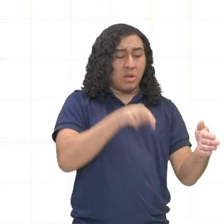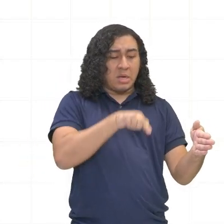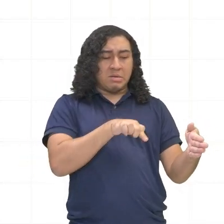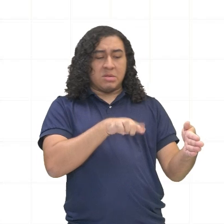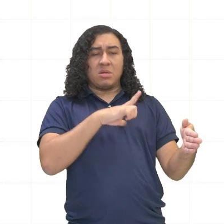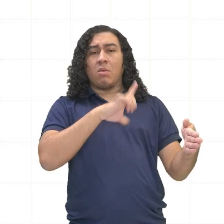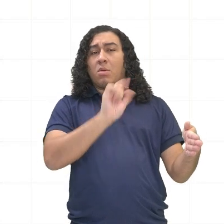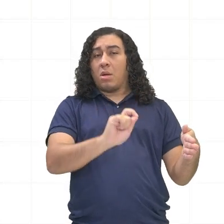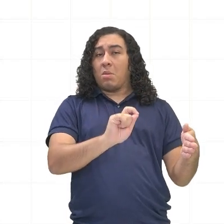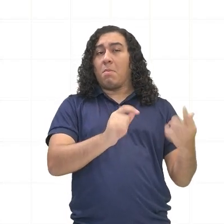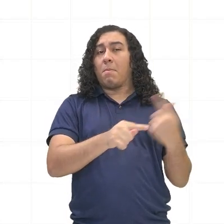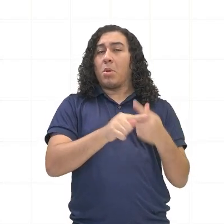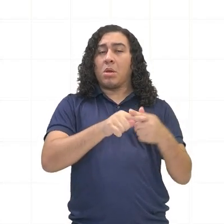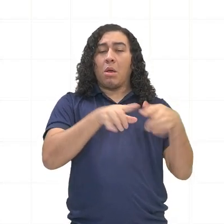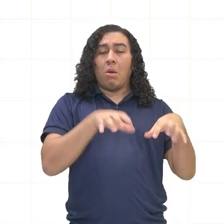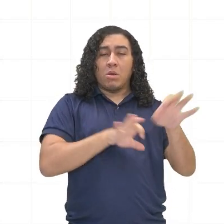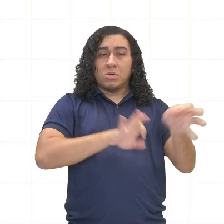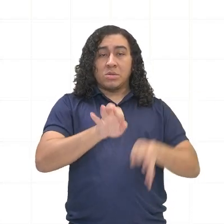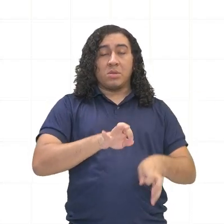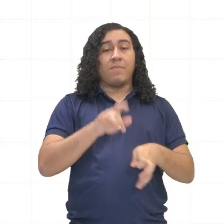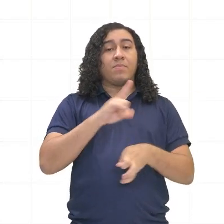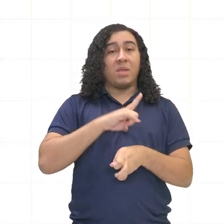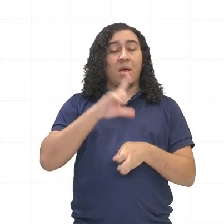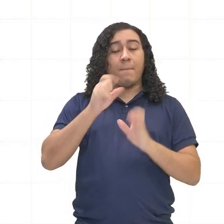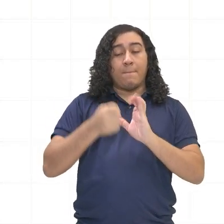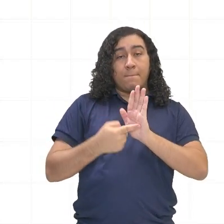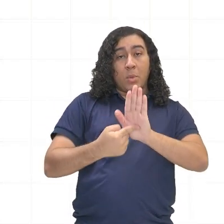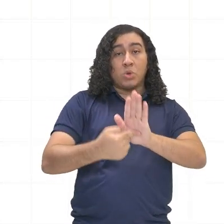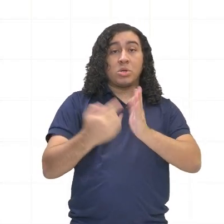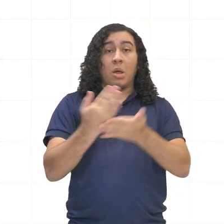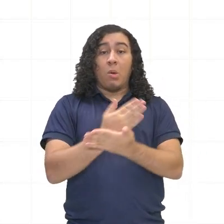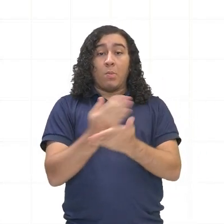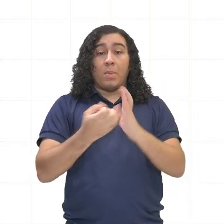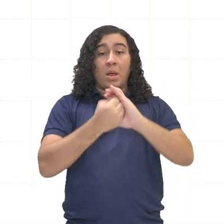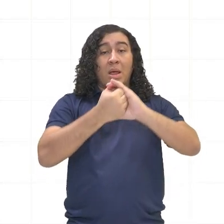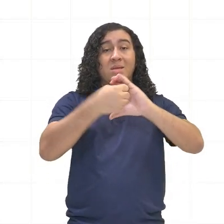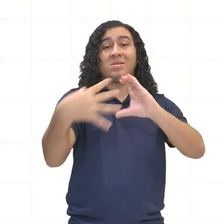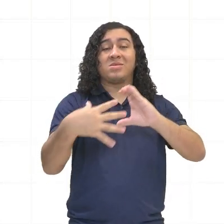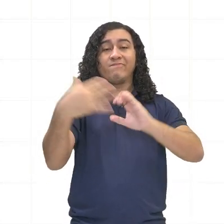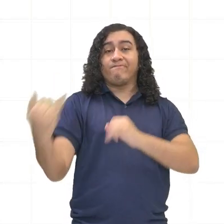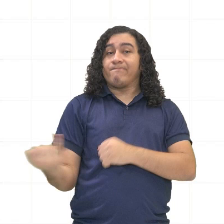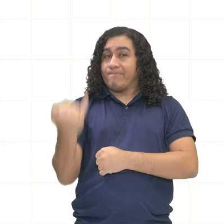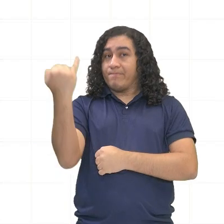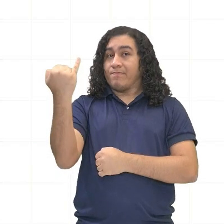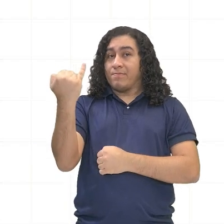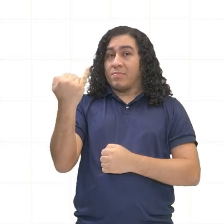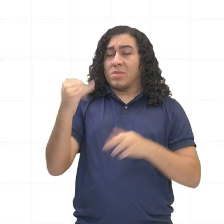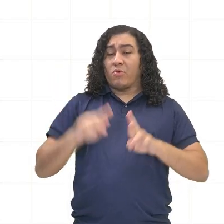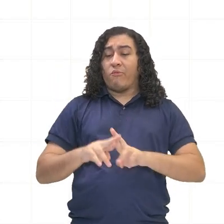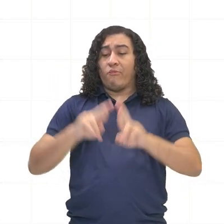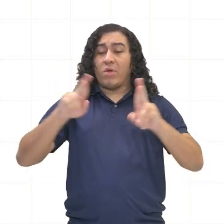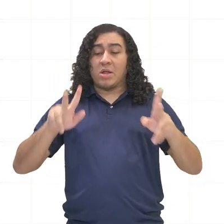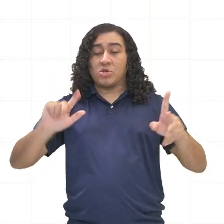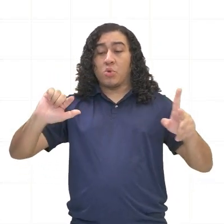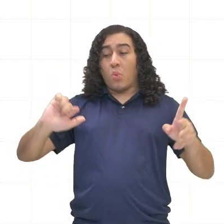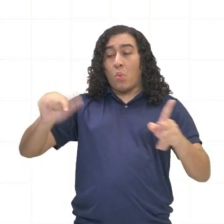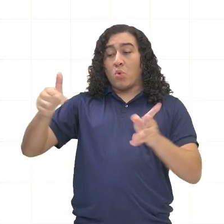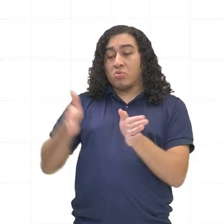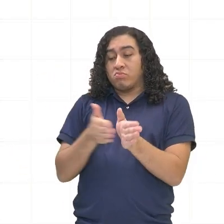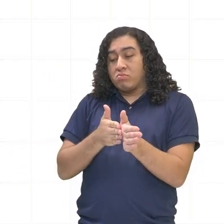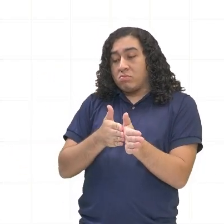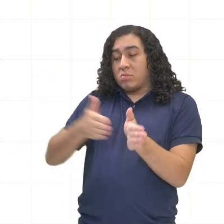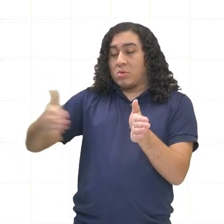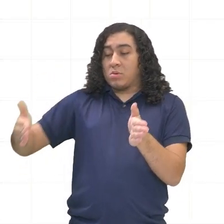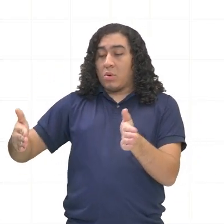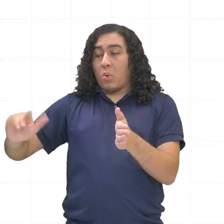apresentaram determinadas características, né, marcantes, diferentes das outras e de